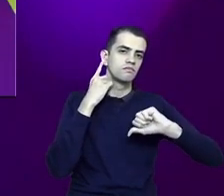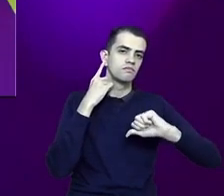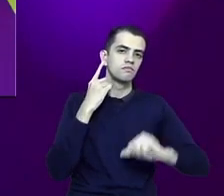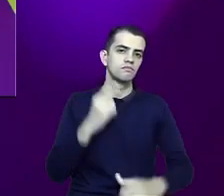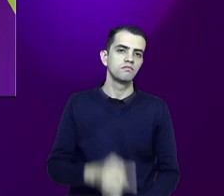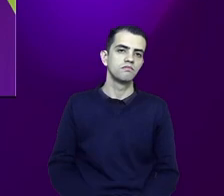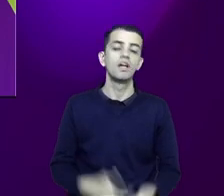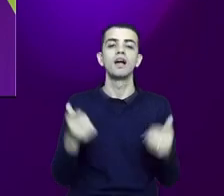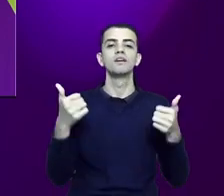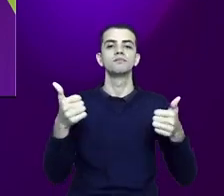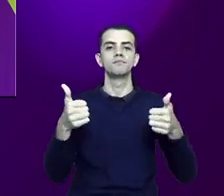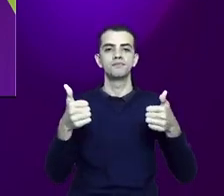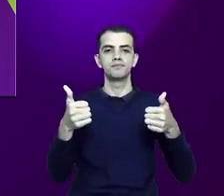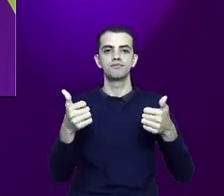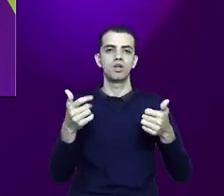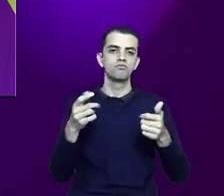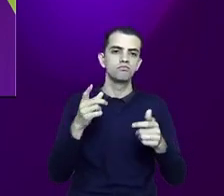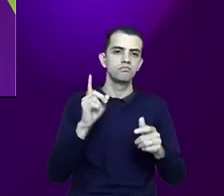Acho que seu microfone está desligado, Coco.